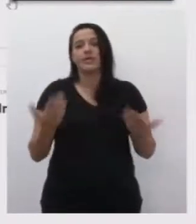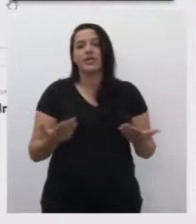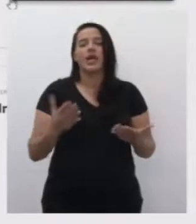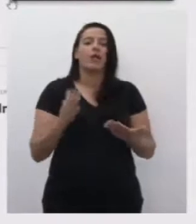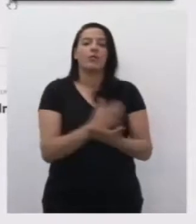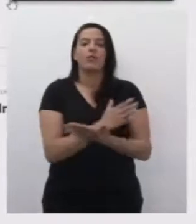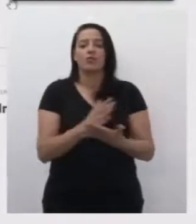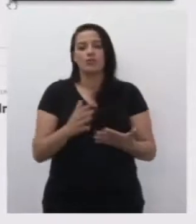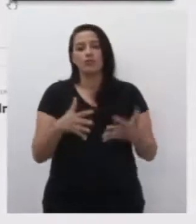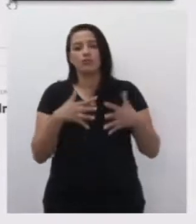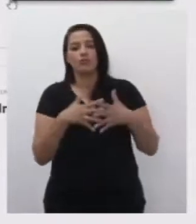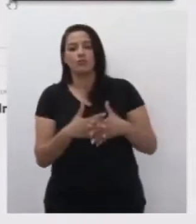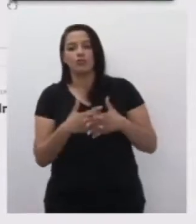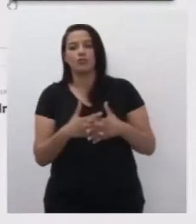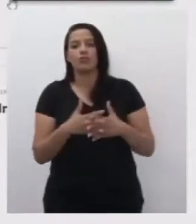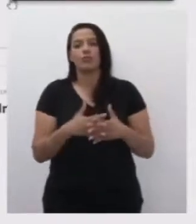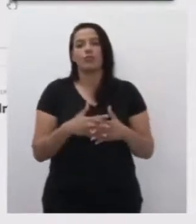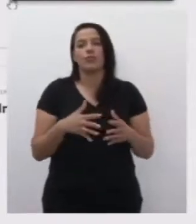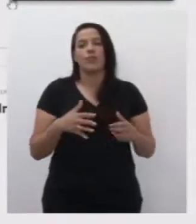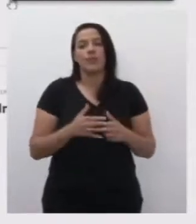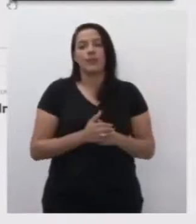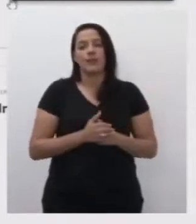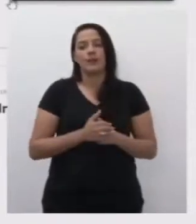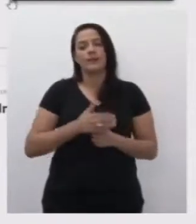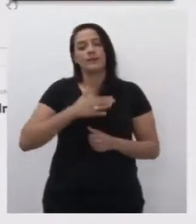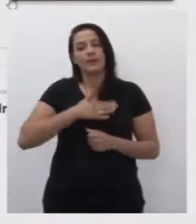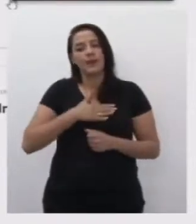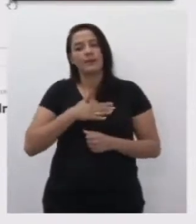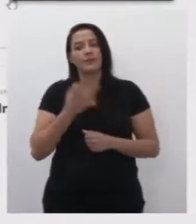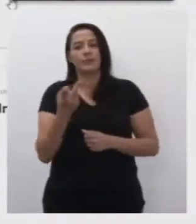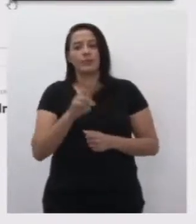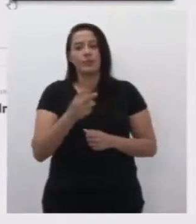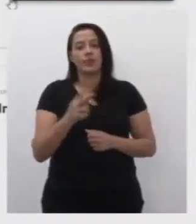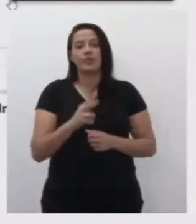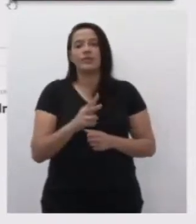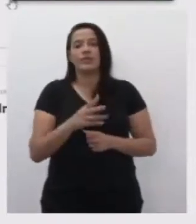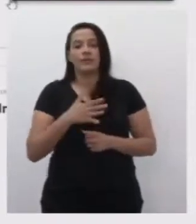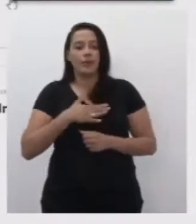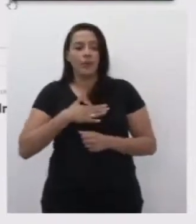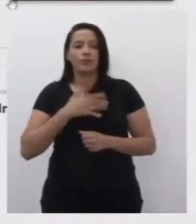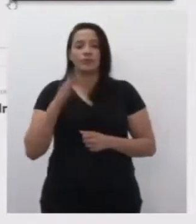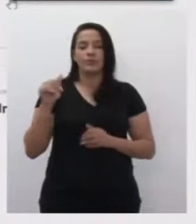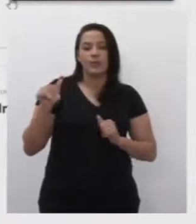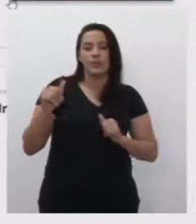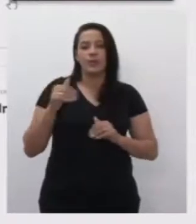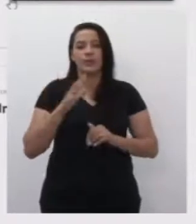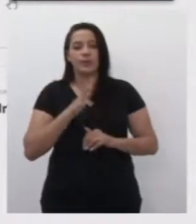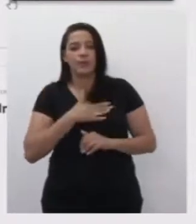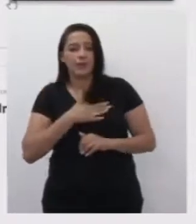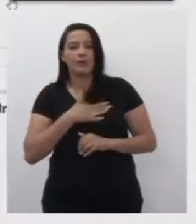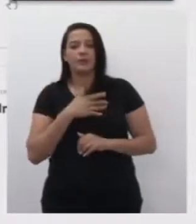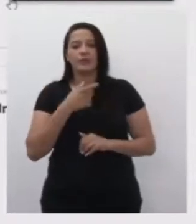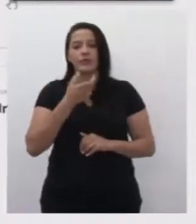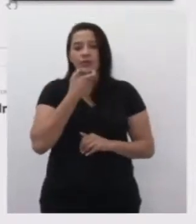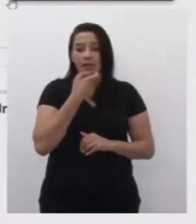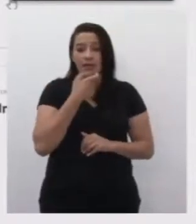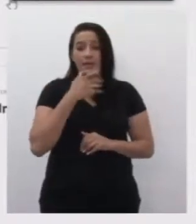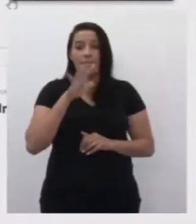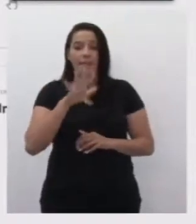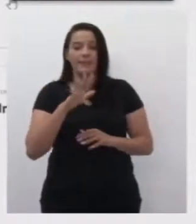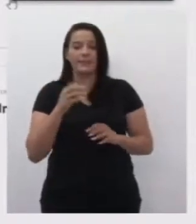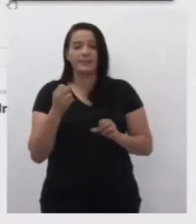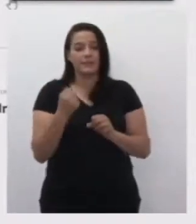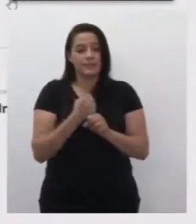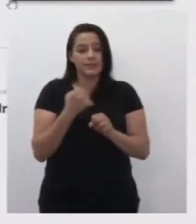está... Peço desculpas, eu amo inglês, tá? Eu amo espanhol, mas a gente ainda está construindo essa